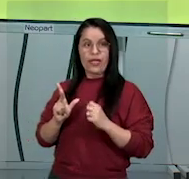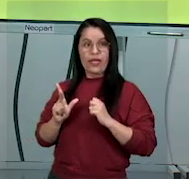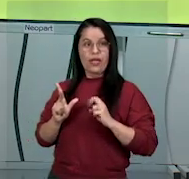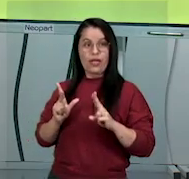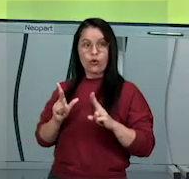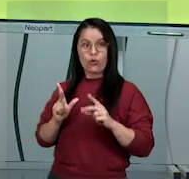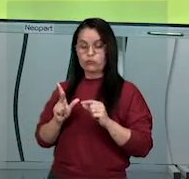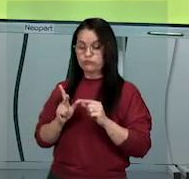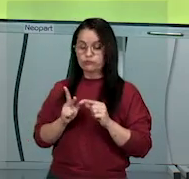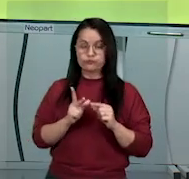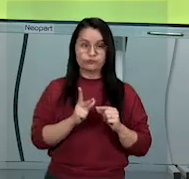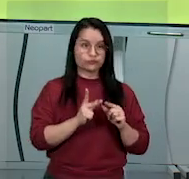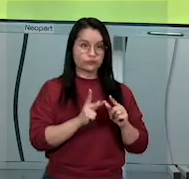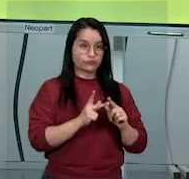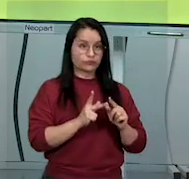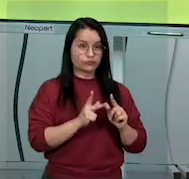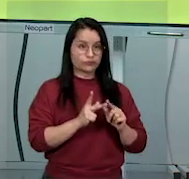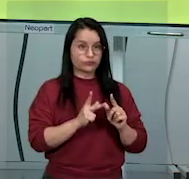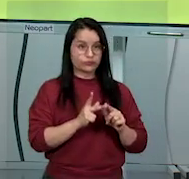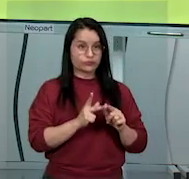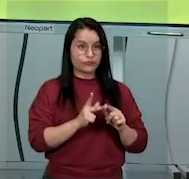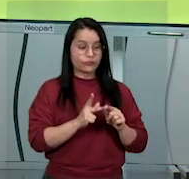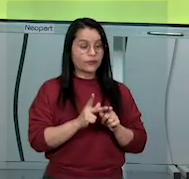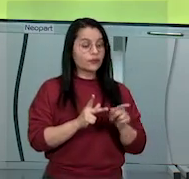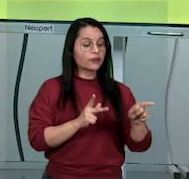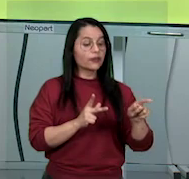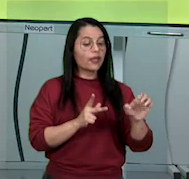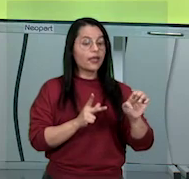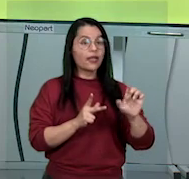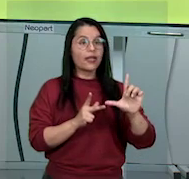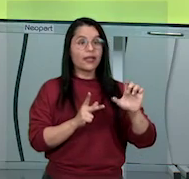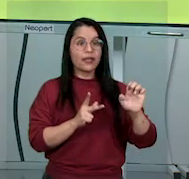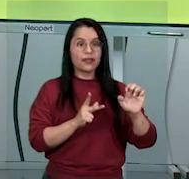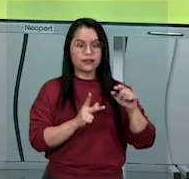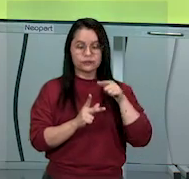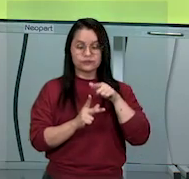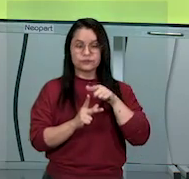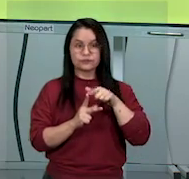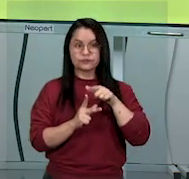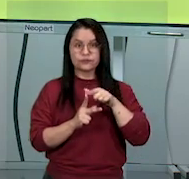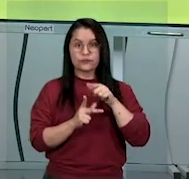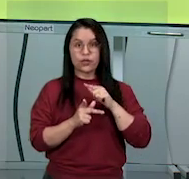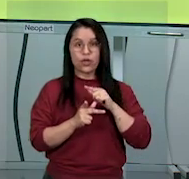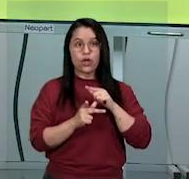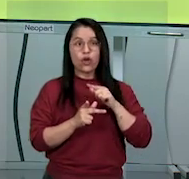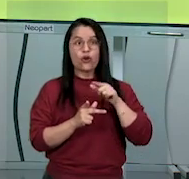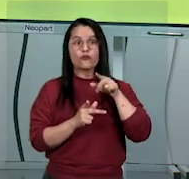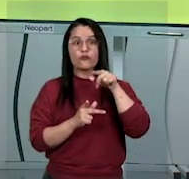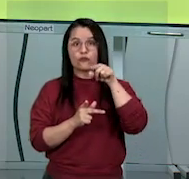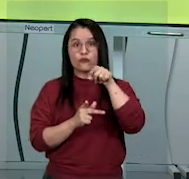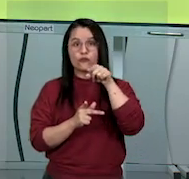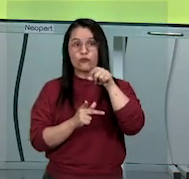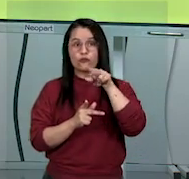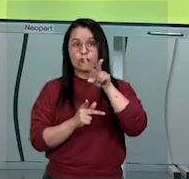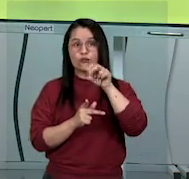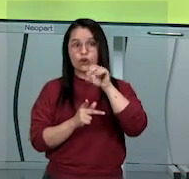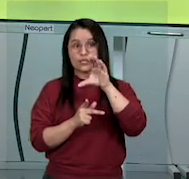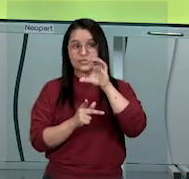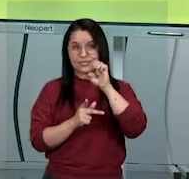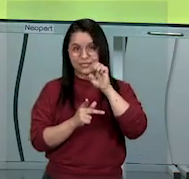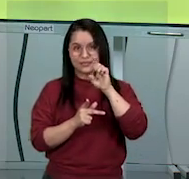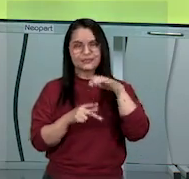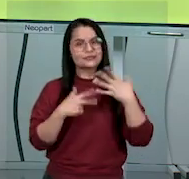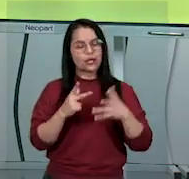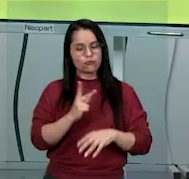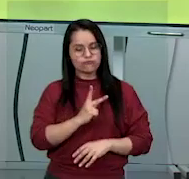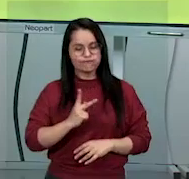ele vai indicar, primeiramente, pessoas. Isso também assim, é uma sofisticação da língua, de falar que é para